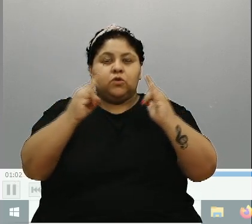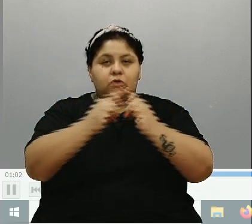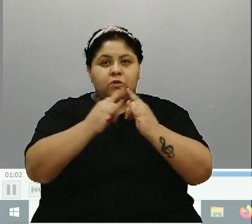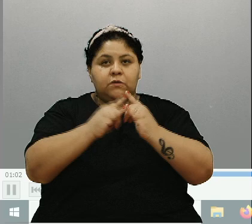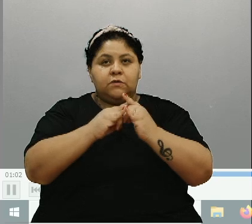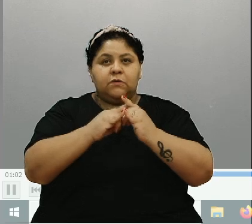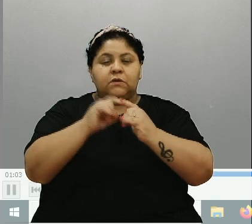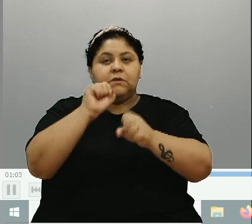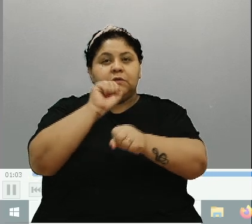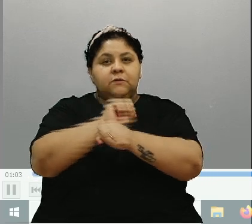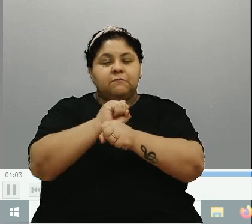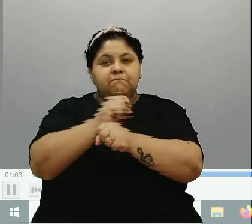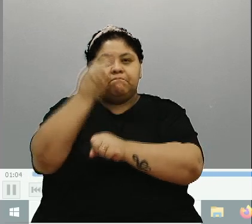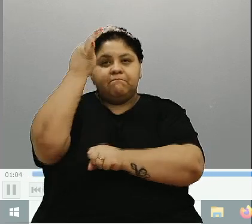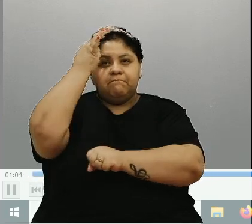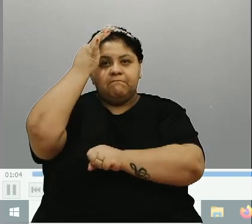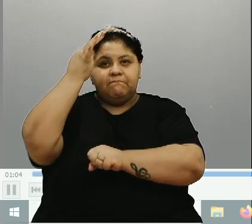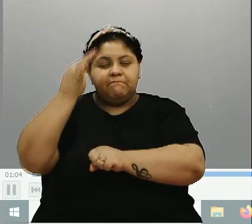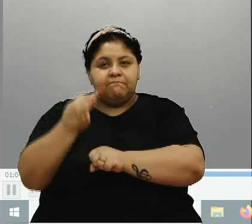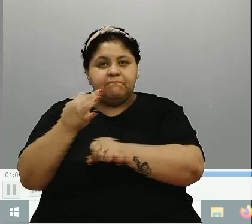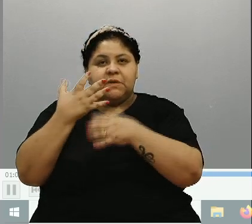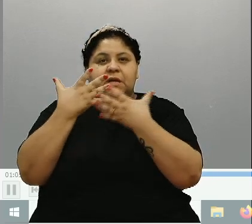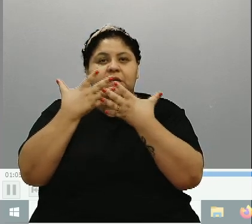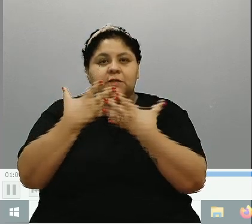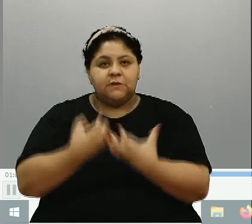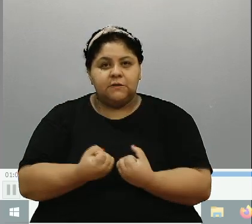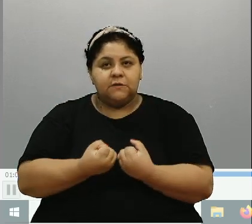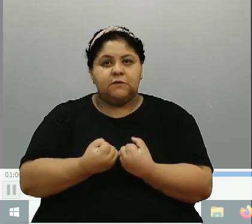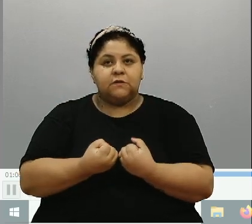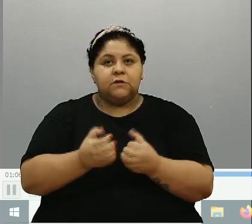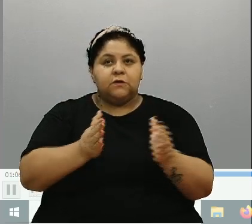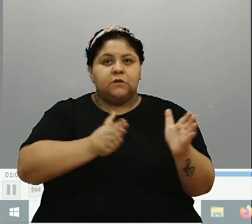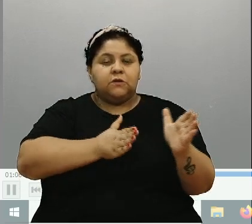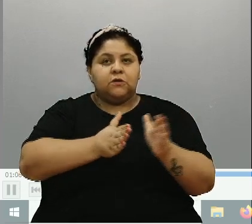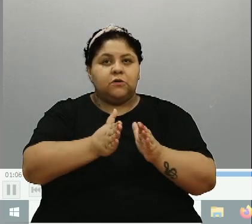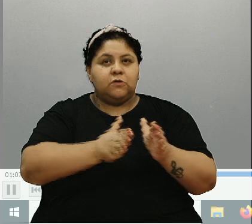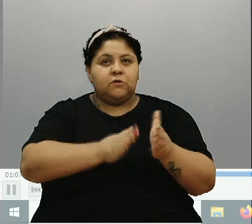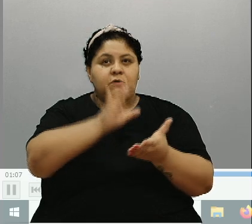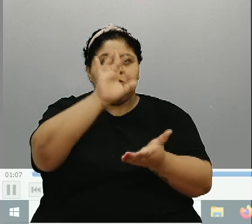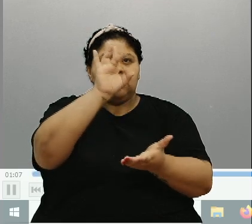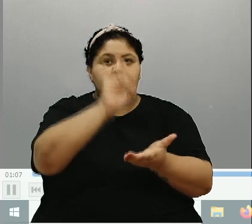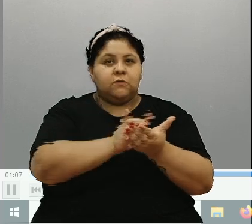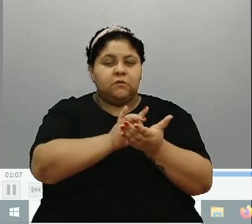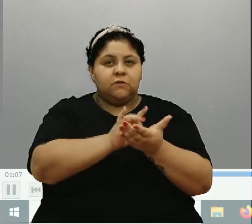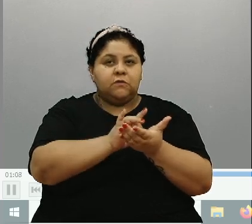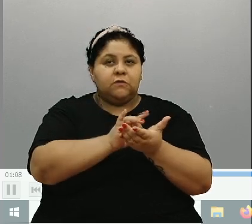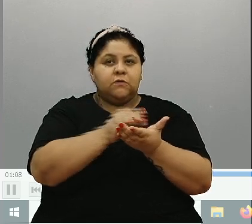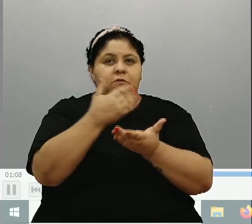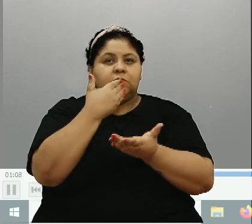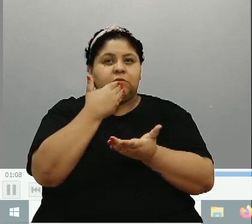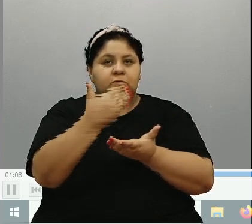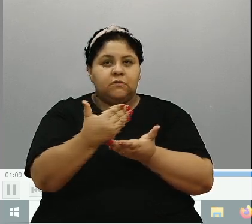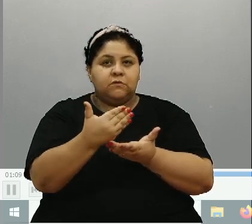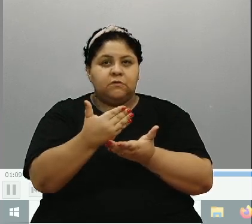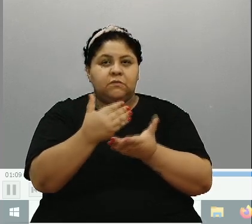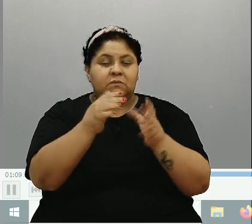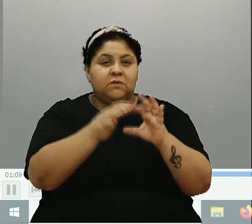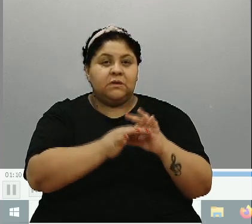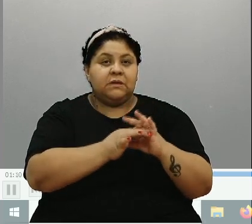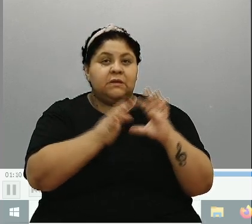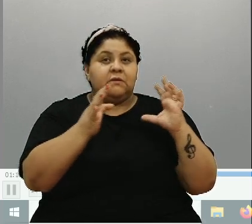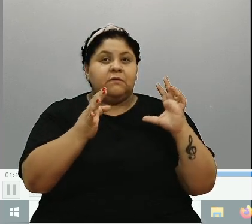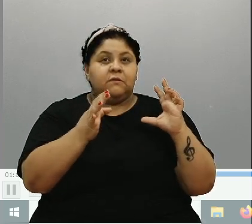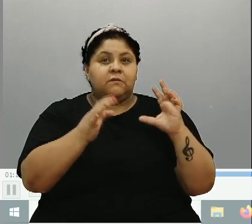que entendam e acatem o prazo estabelecido na notificação para